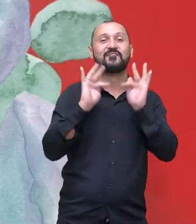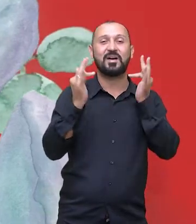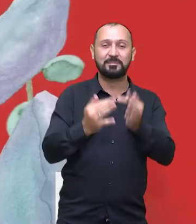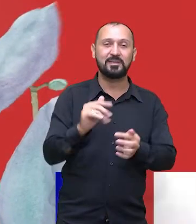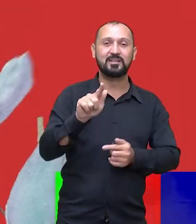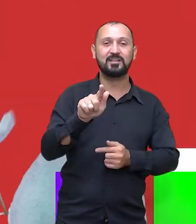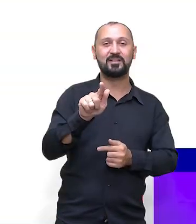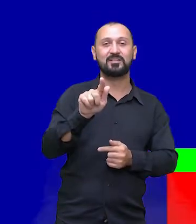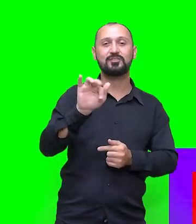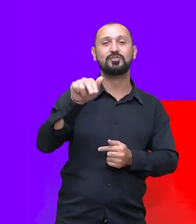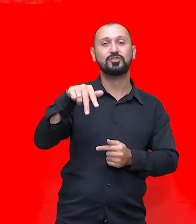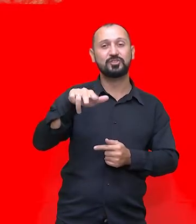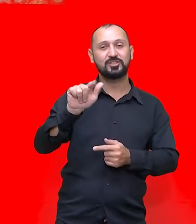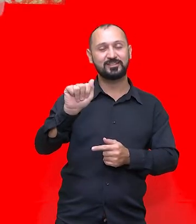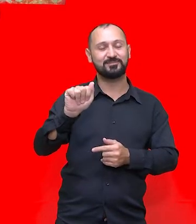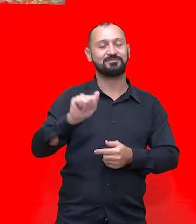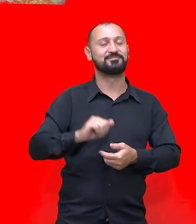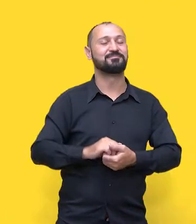com a família Ginga.